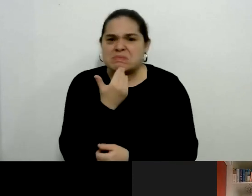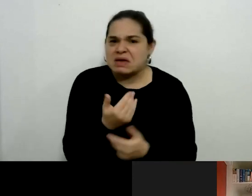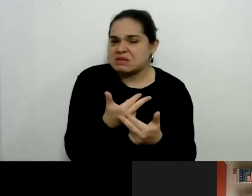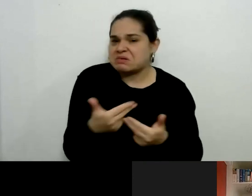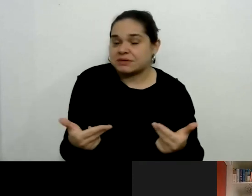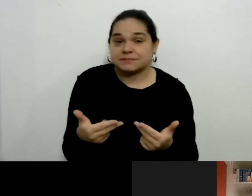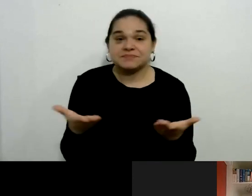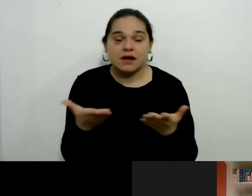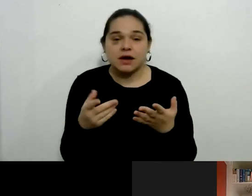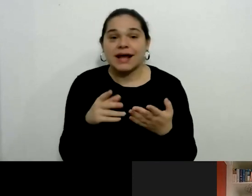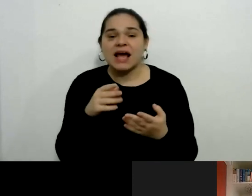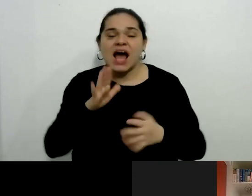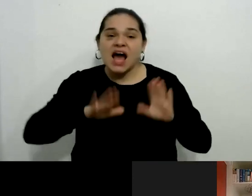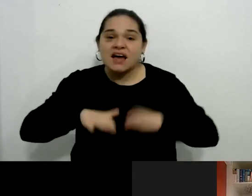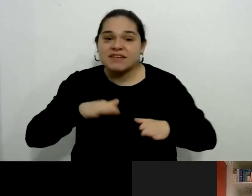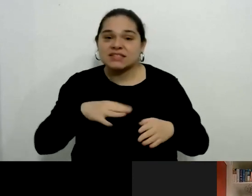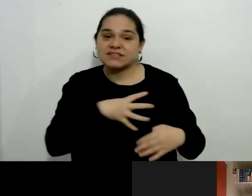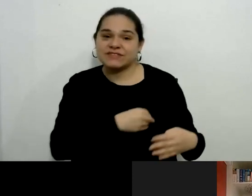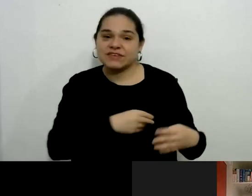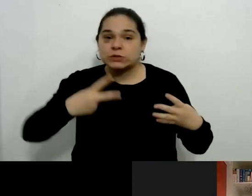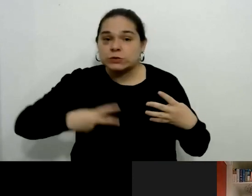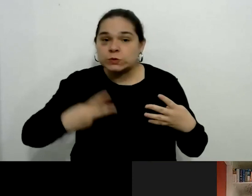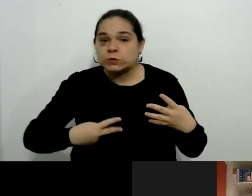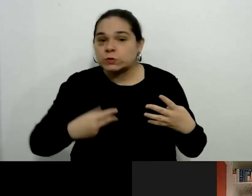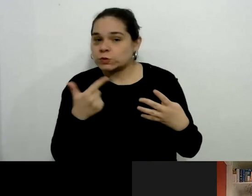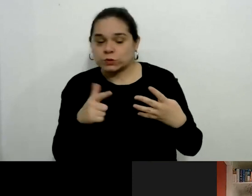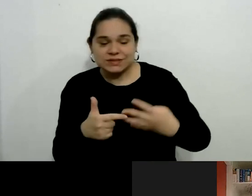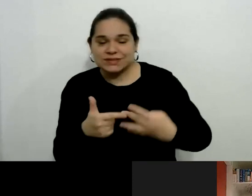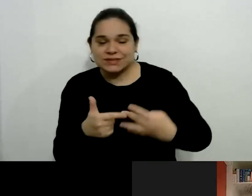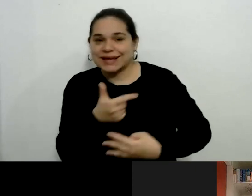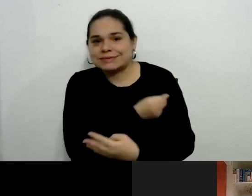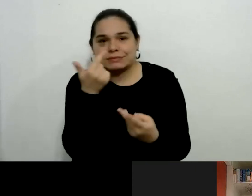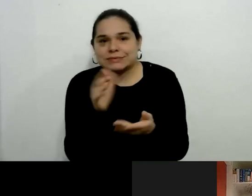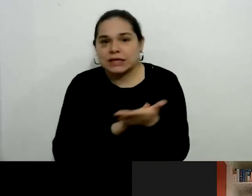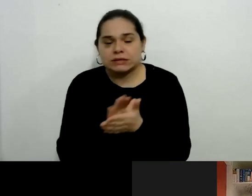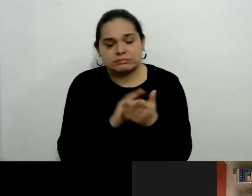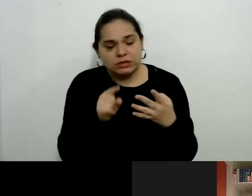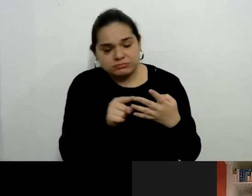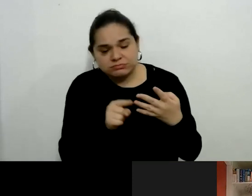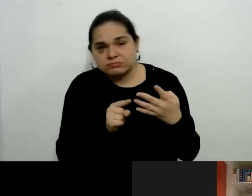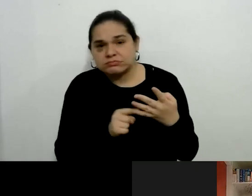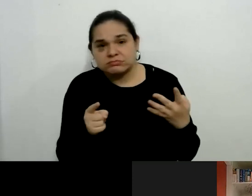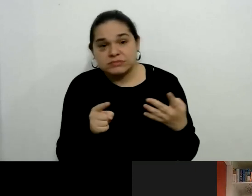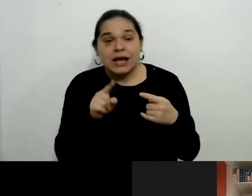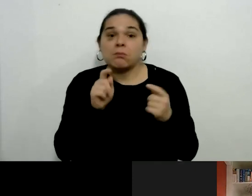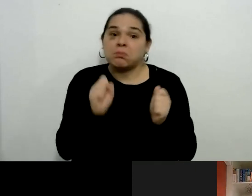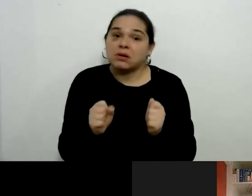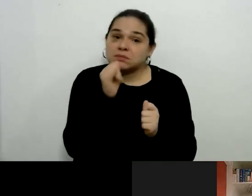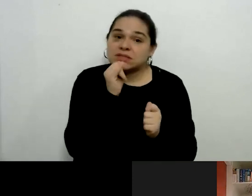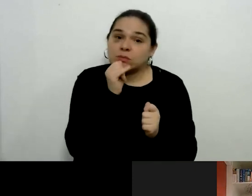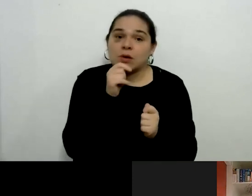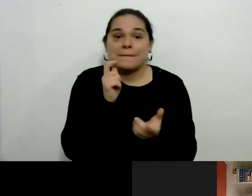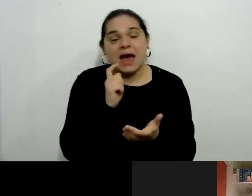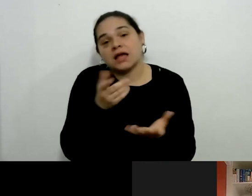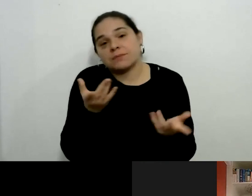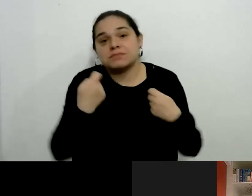tem plano de saúde, com as guias dos exames na mão, pode utilizar o nosso cartão SMC Card para parcelar esse exame em até quatro